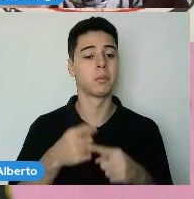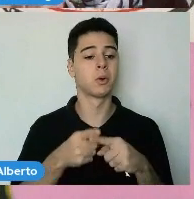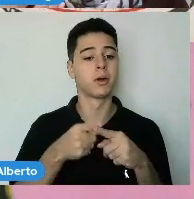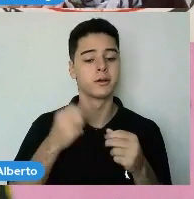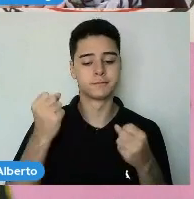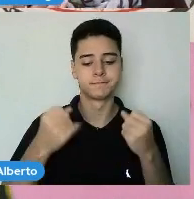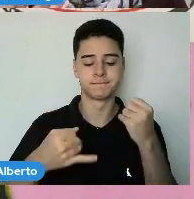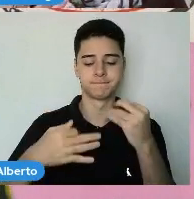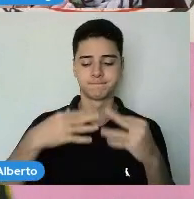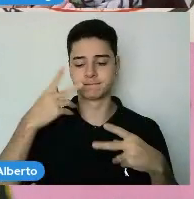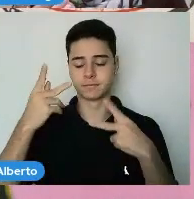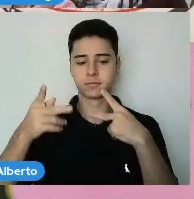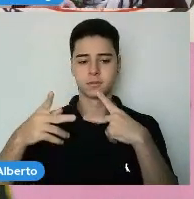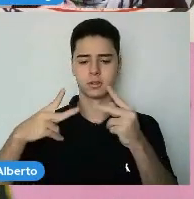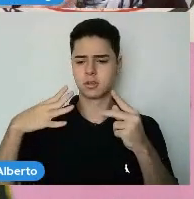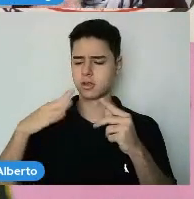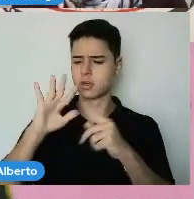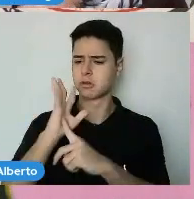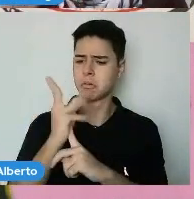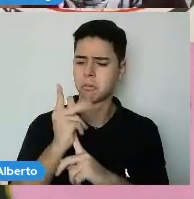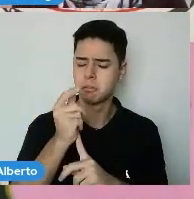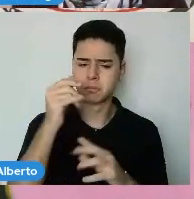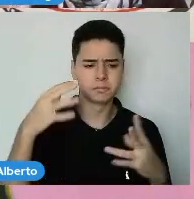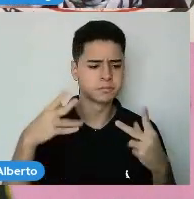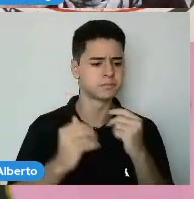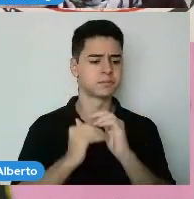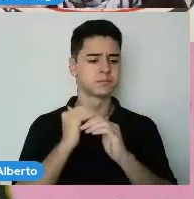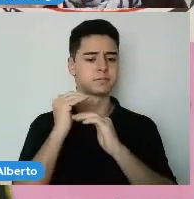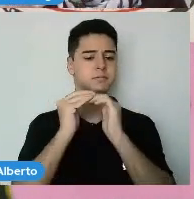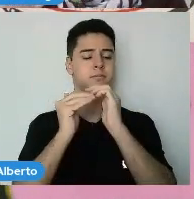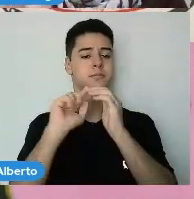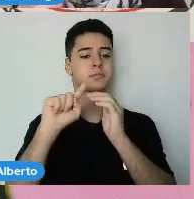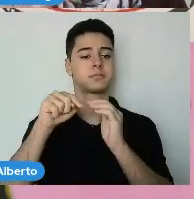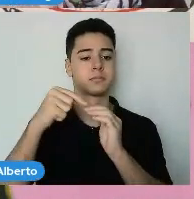de manifestações artísticas construídas